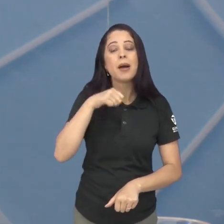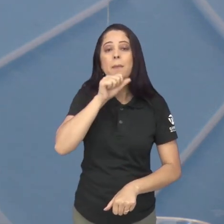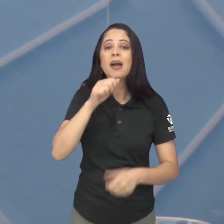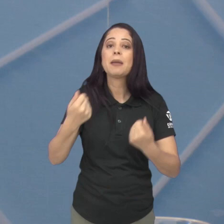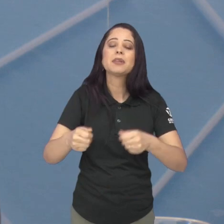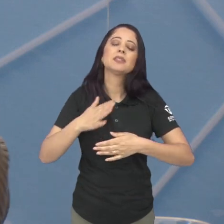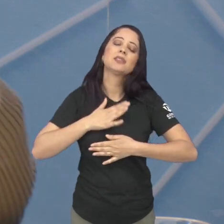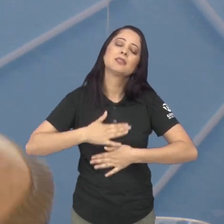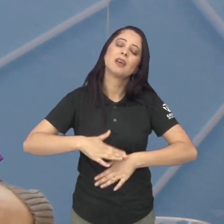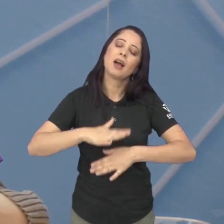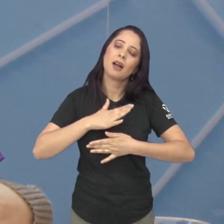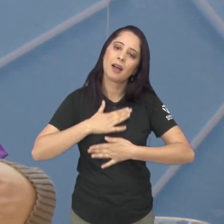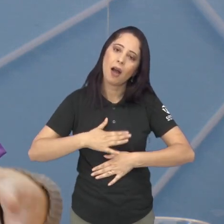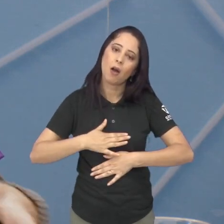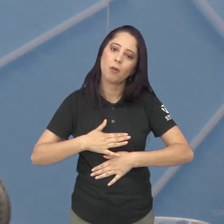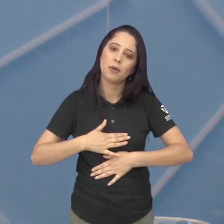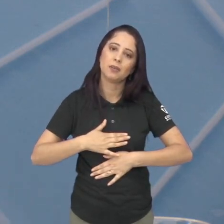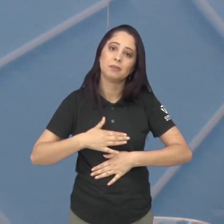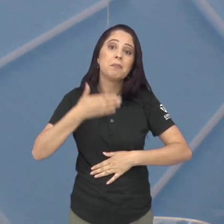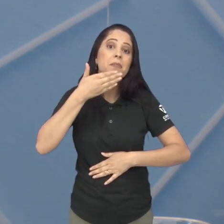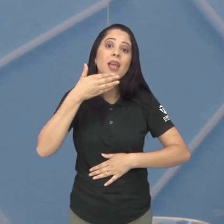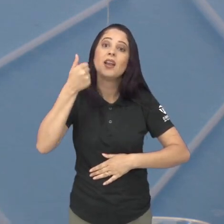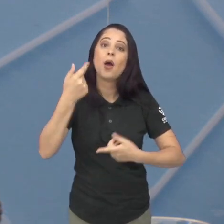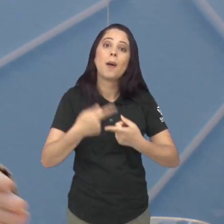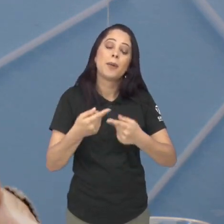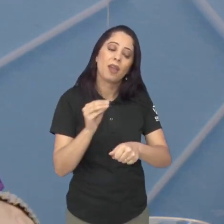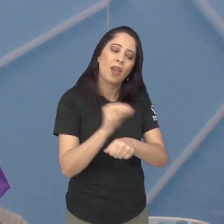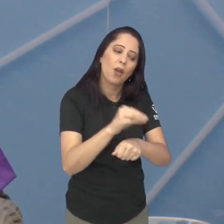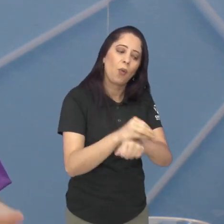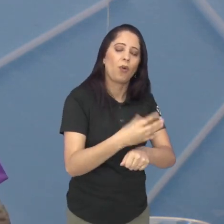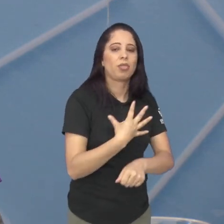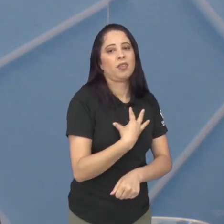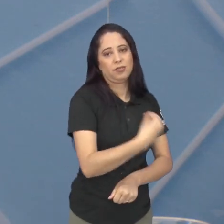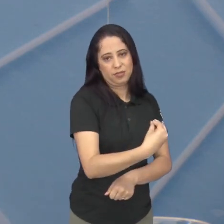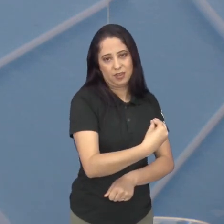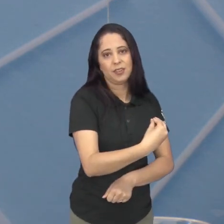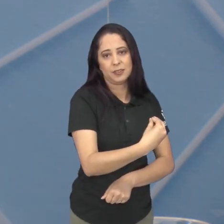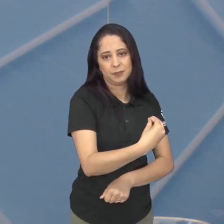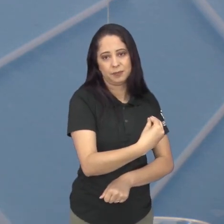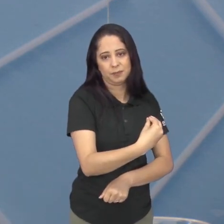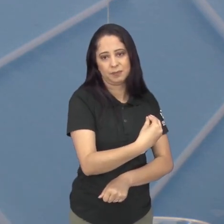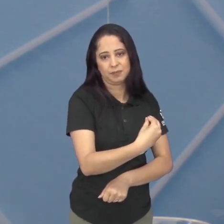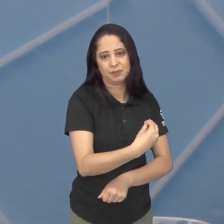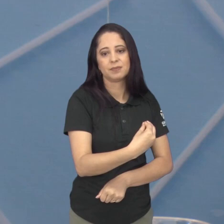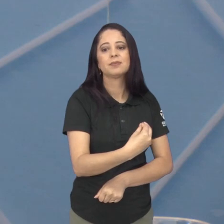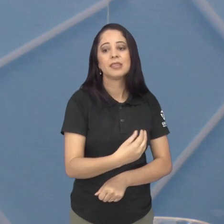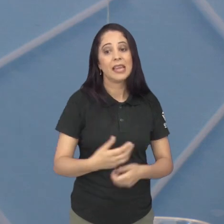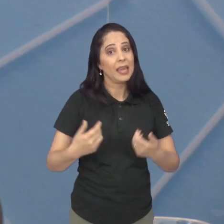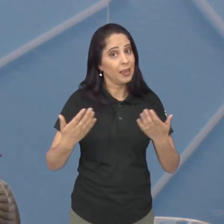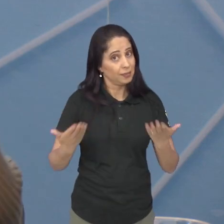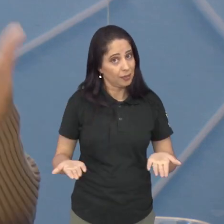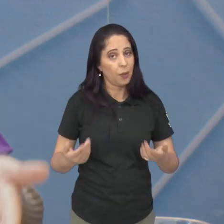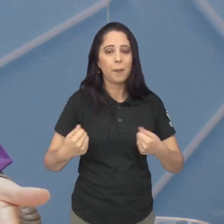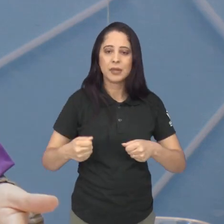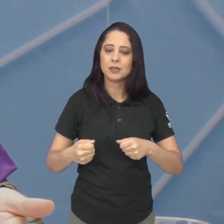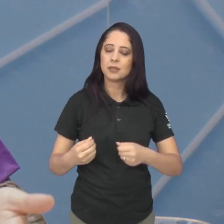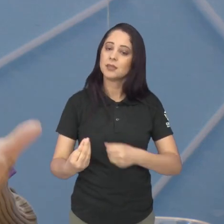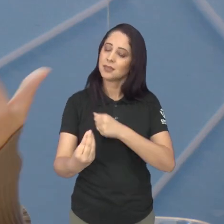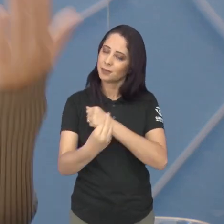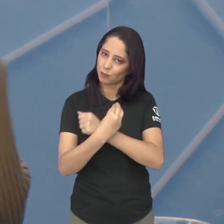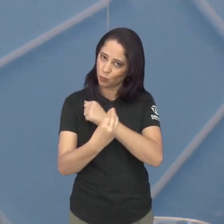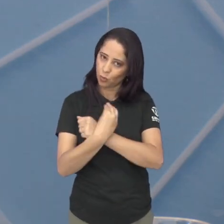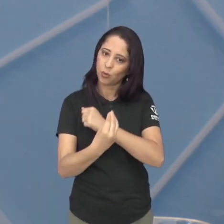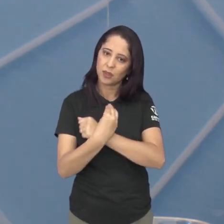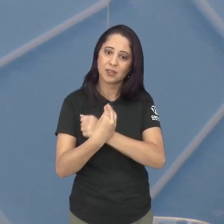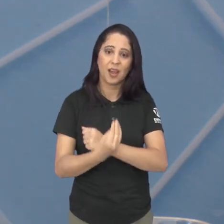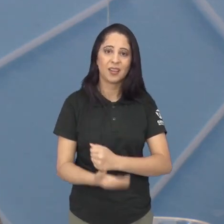uma mãe tranquila é uma mãe melhor. Então, você só vai estar bem se você cuidar de você, para você poder cuidar dele. Então,